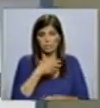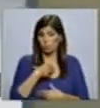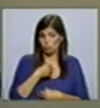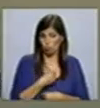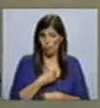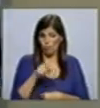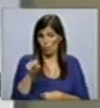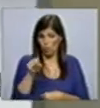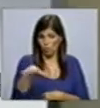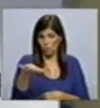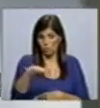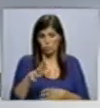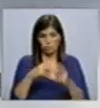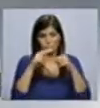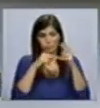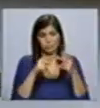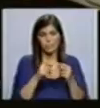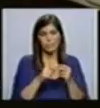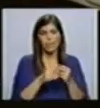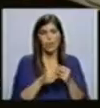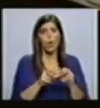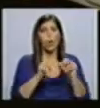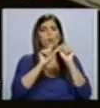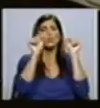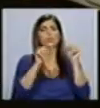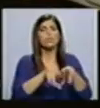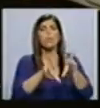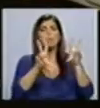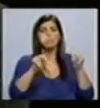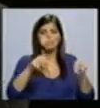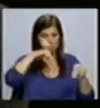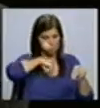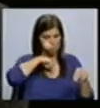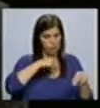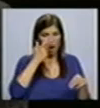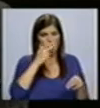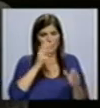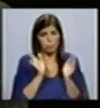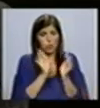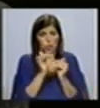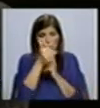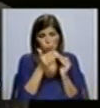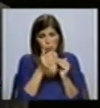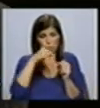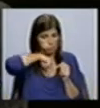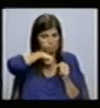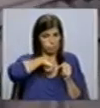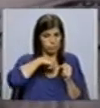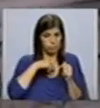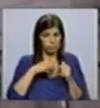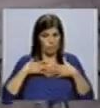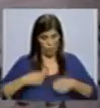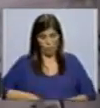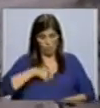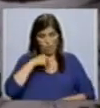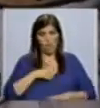vocês construíssem uma espécie de um sistema de purificação de ar que fosse pequeno, como é óbvio para o fato espacial, pequeno,